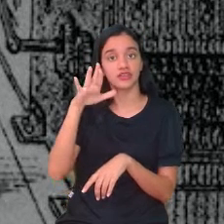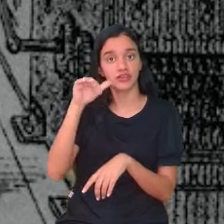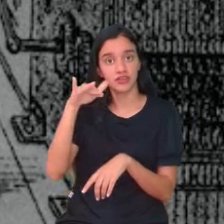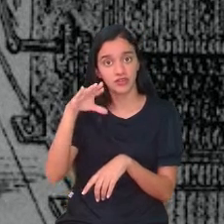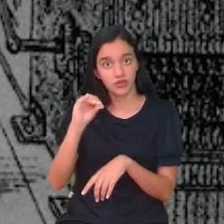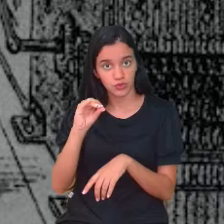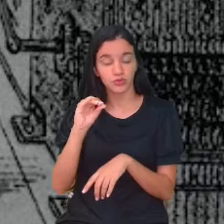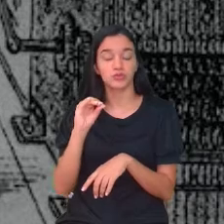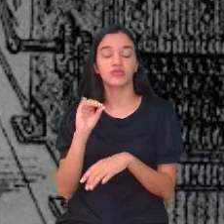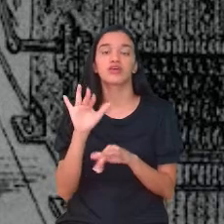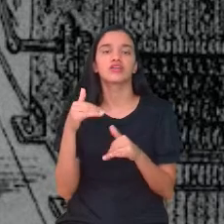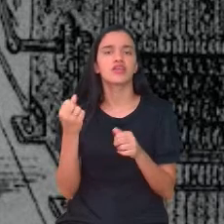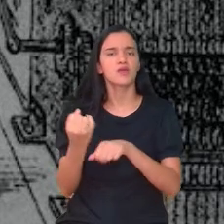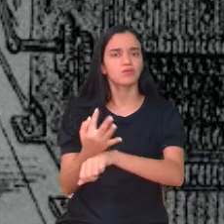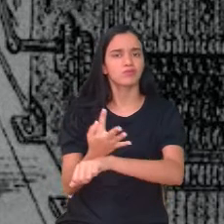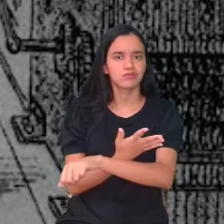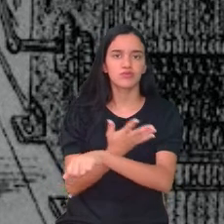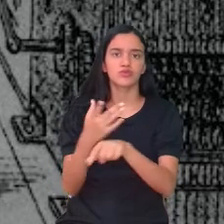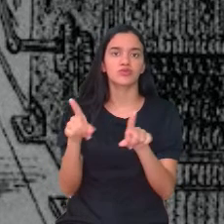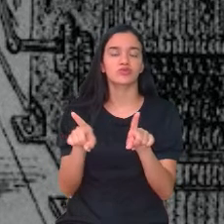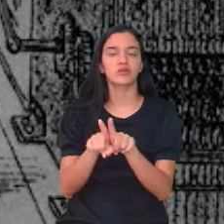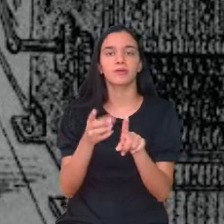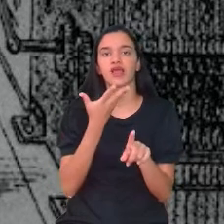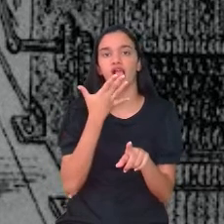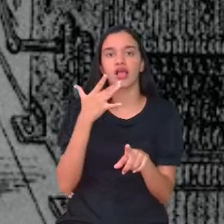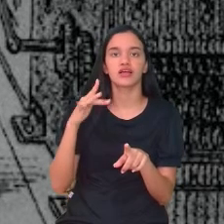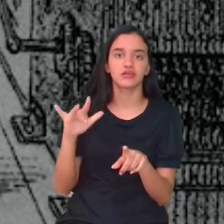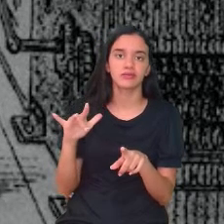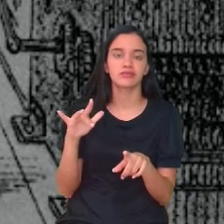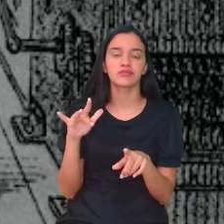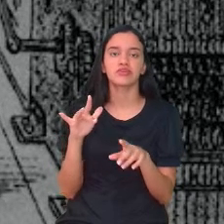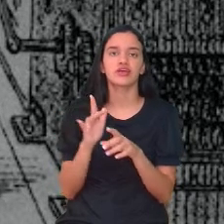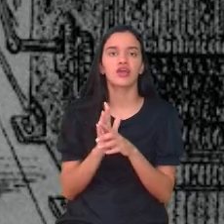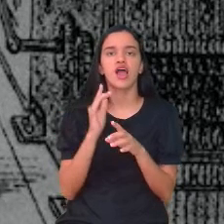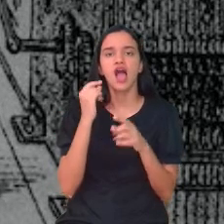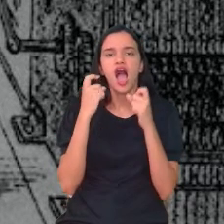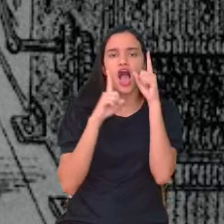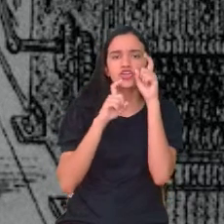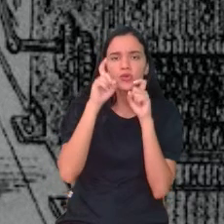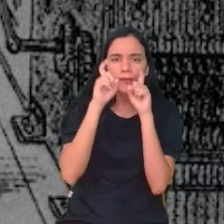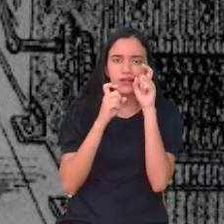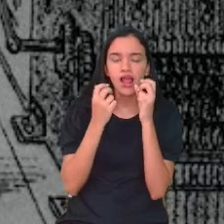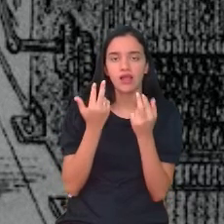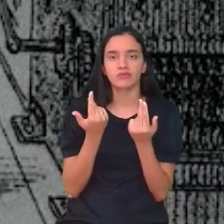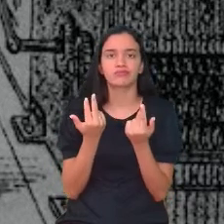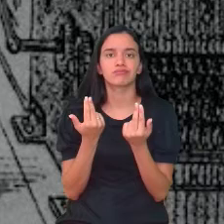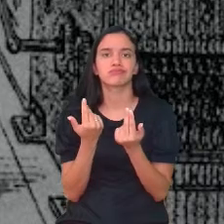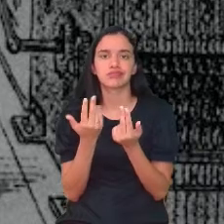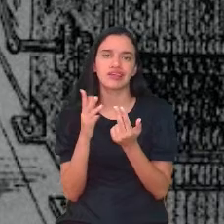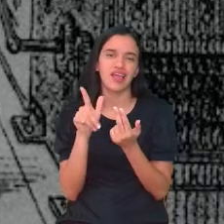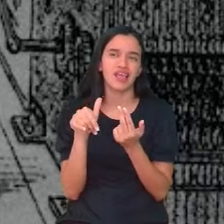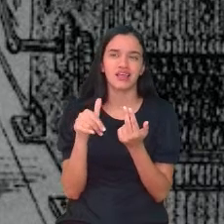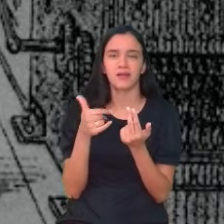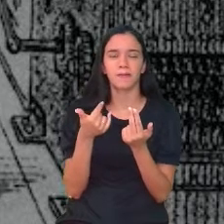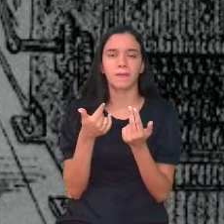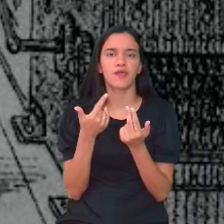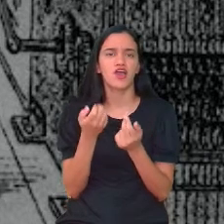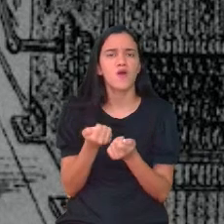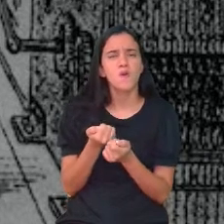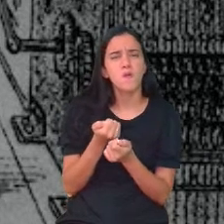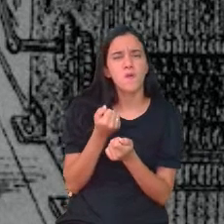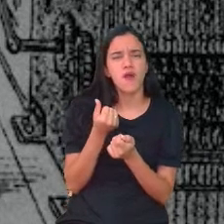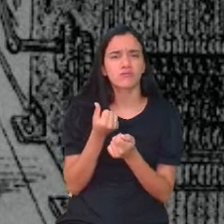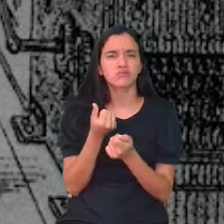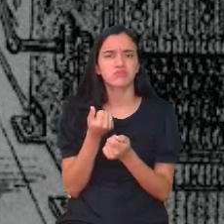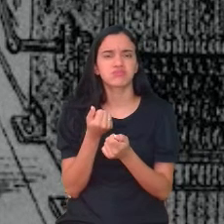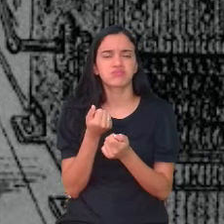emoções. Exato. Então a gente vê as crianças aí com a mesma fisionomia assim, quase